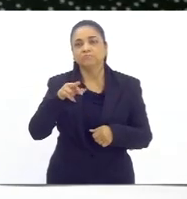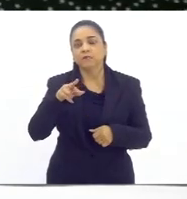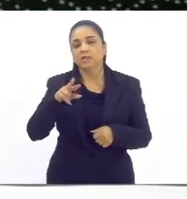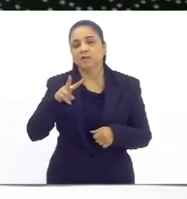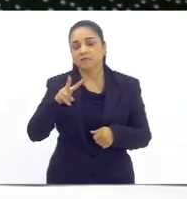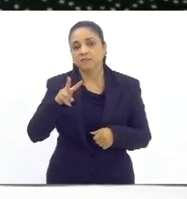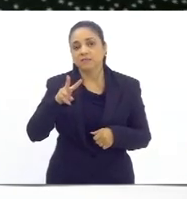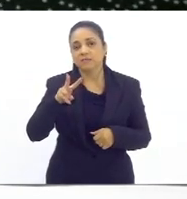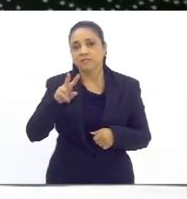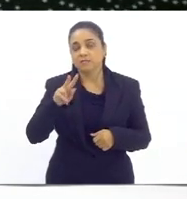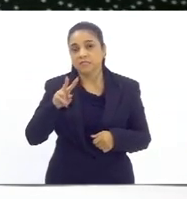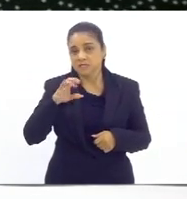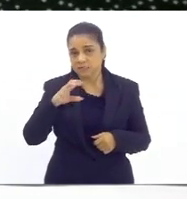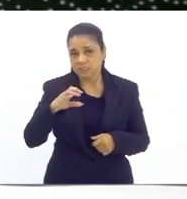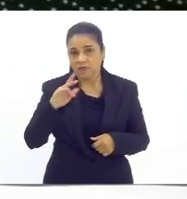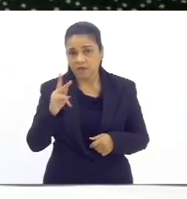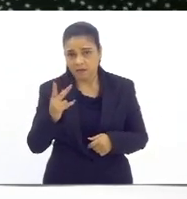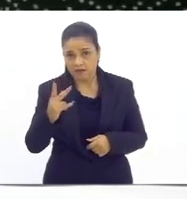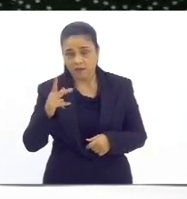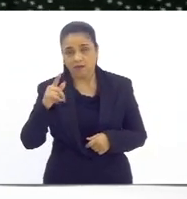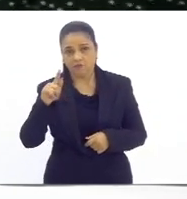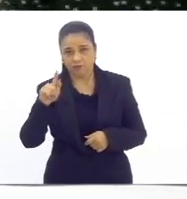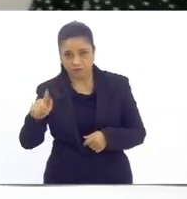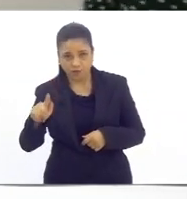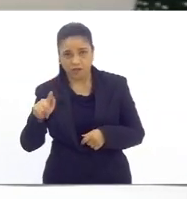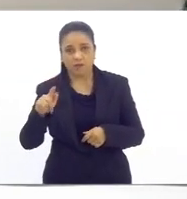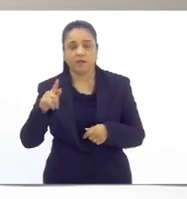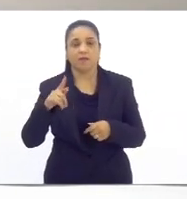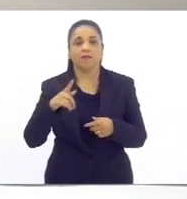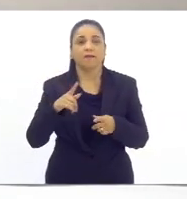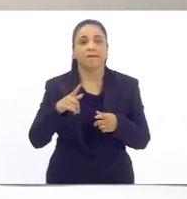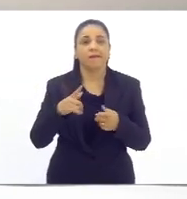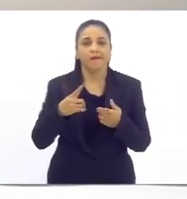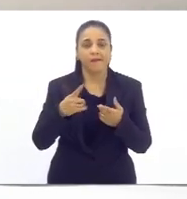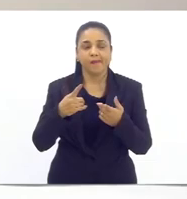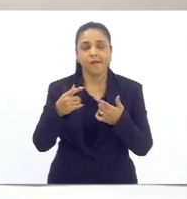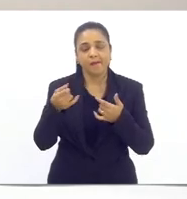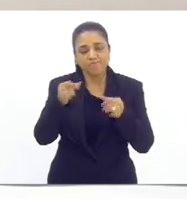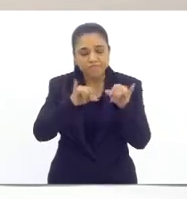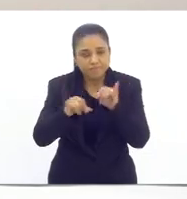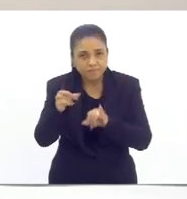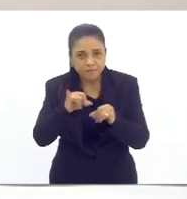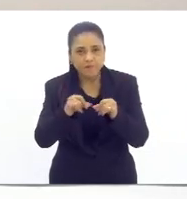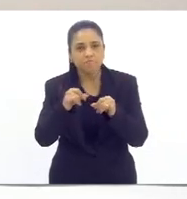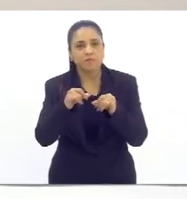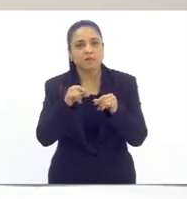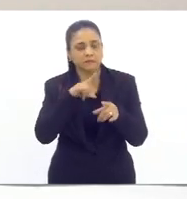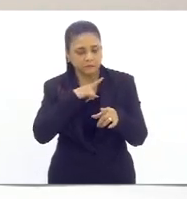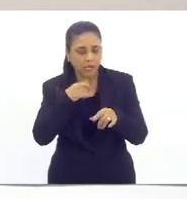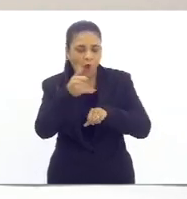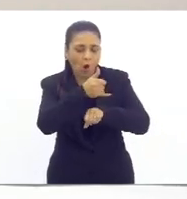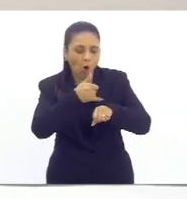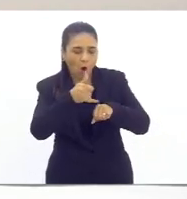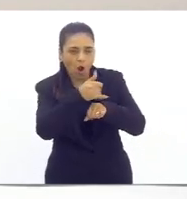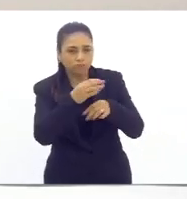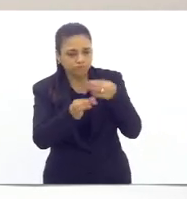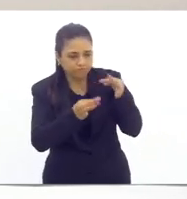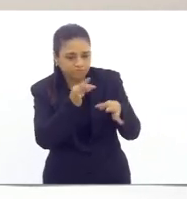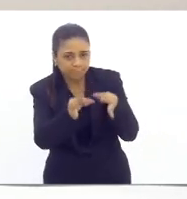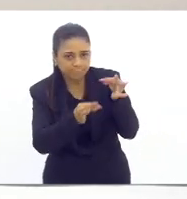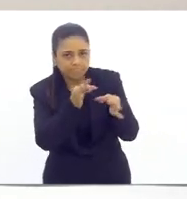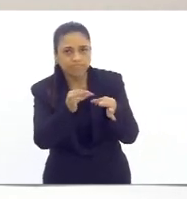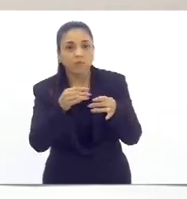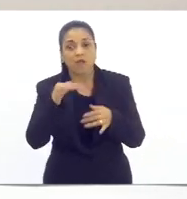e a gente tem assistentes sociais para tratar exatamente disso que a funny né já